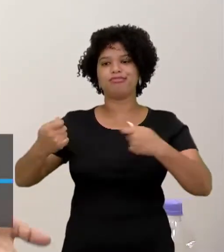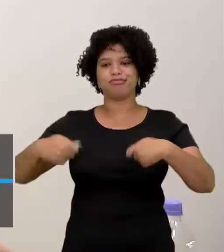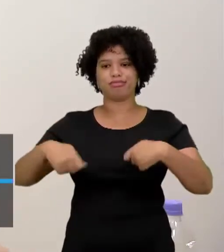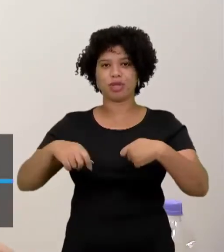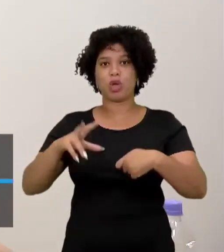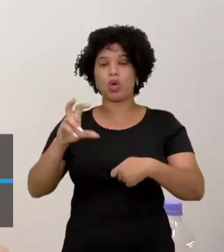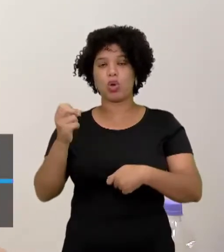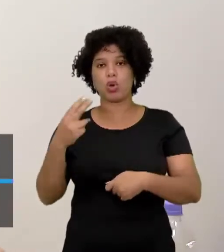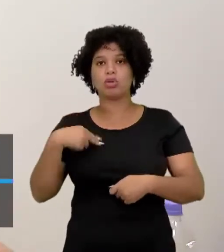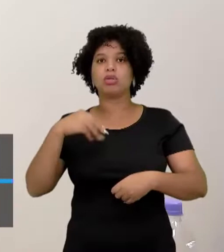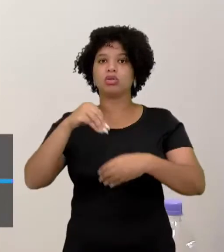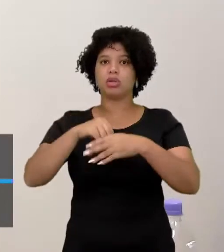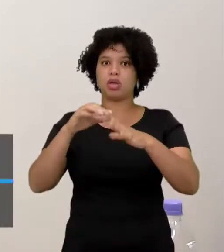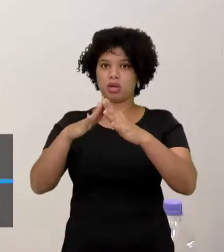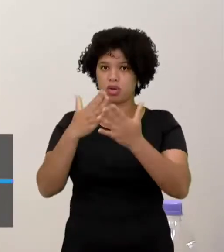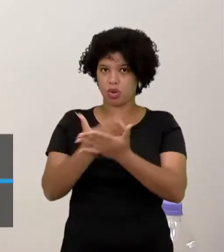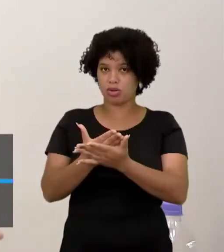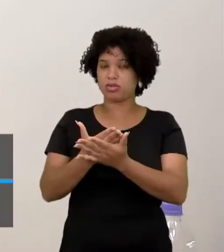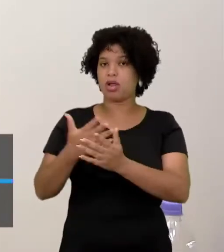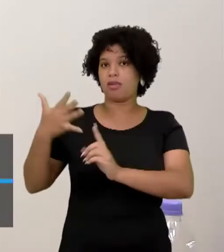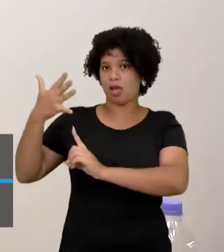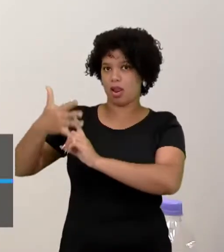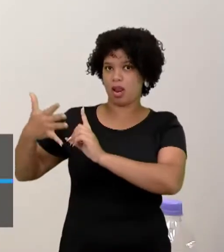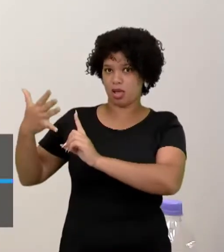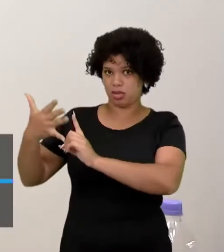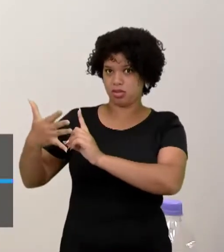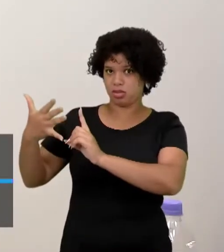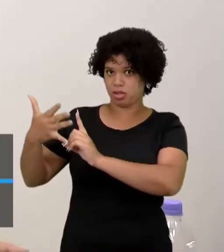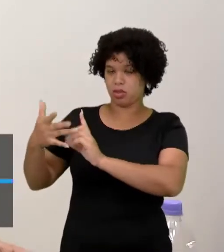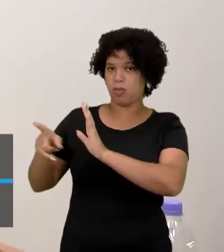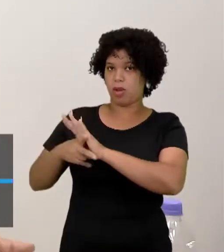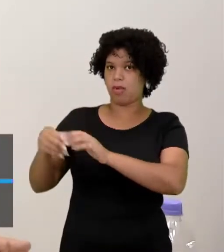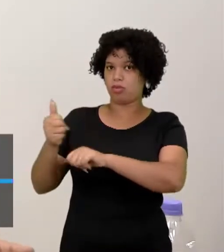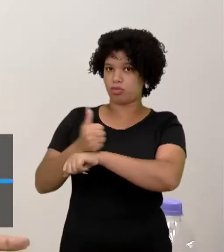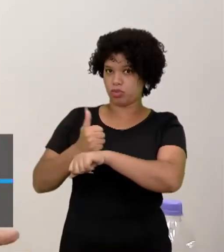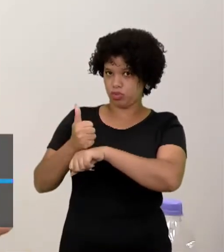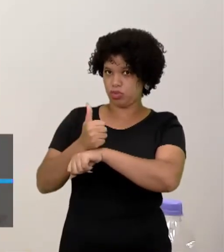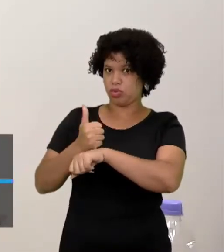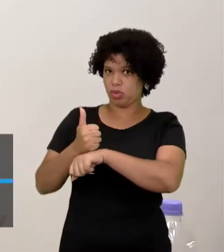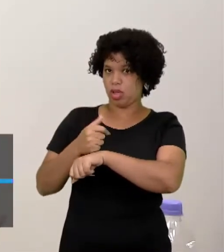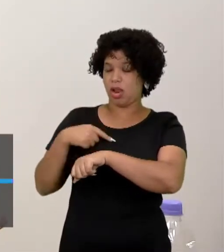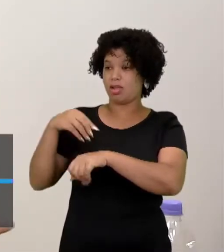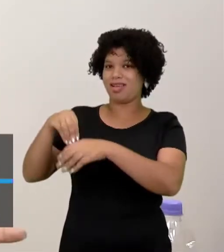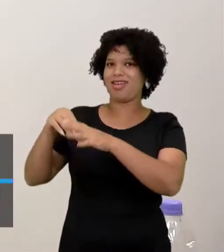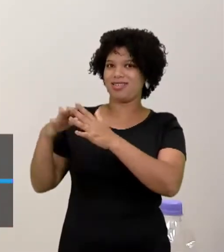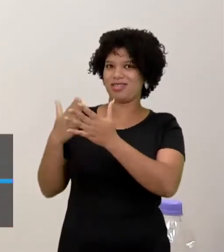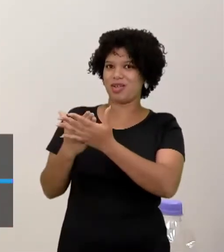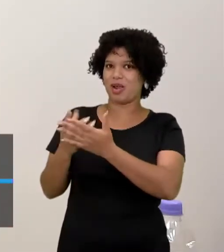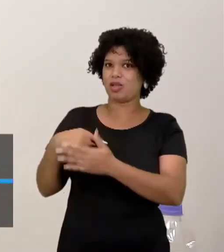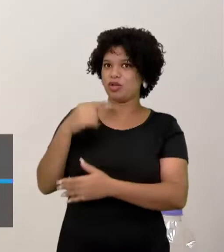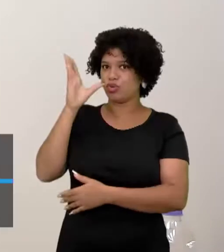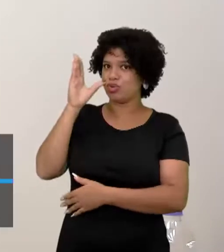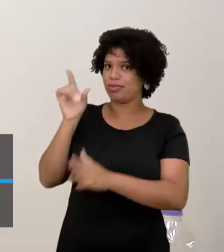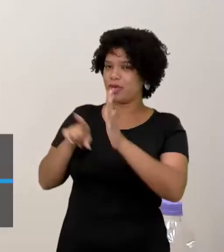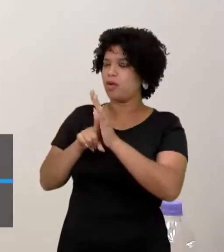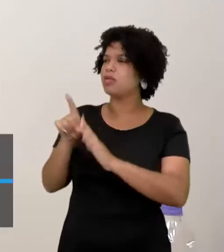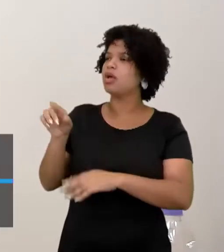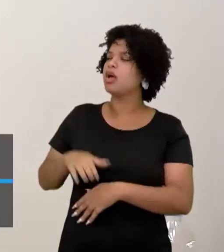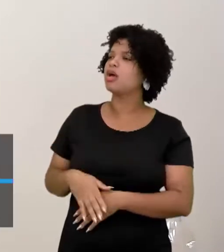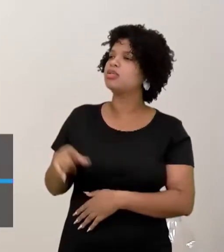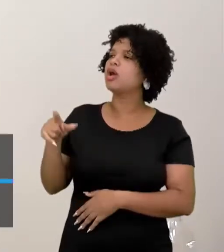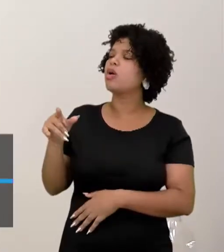ou a escola trazia palestrantes profissionais para falar sobre a profissão, e na época eram aquelas